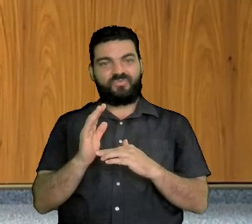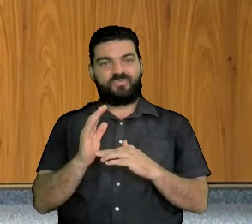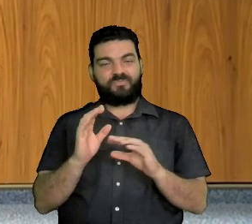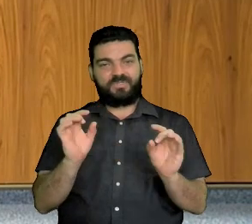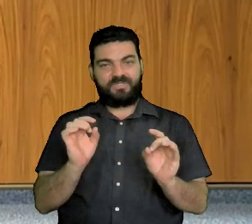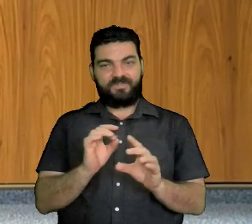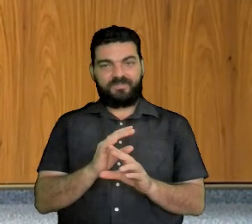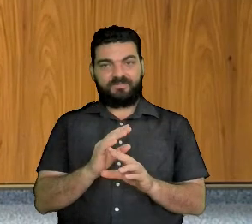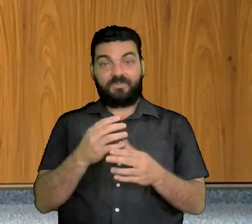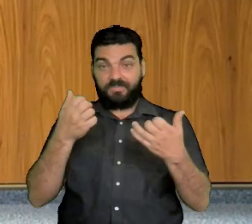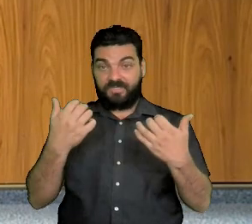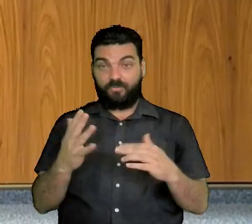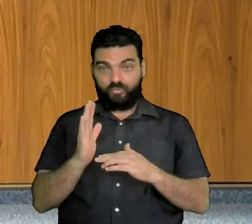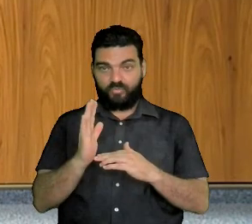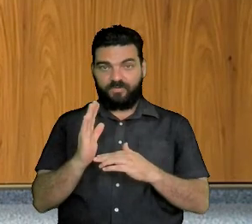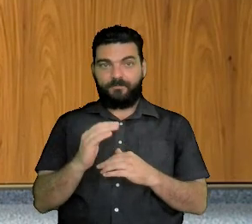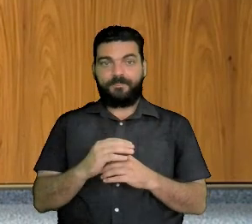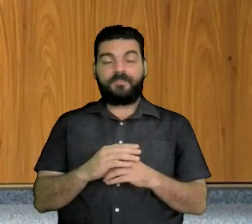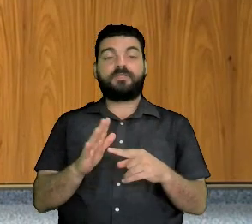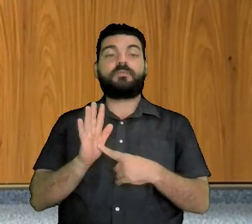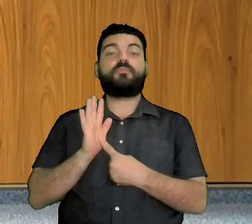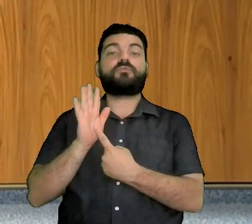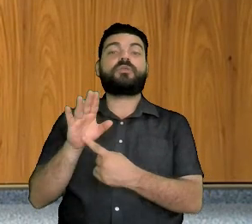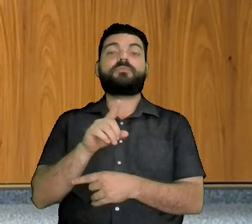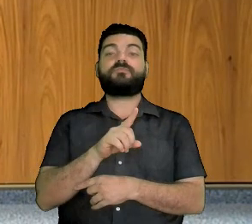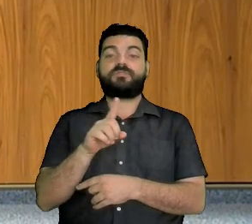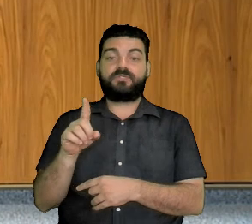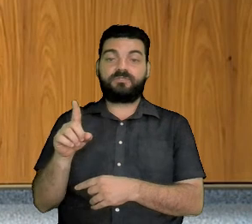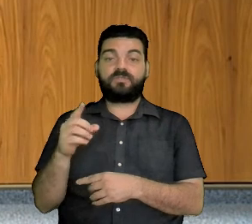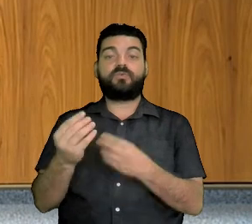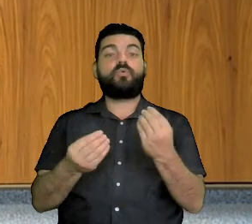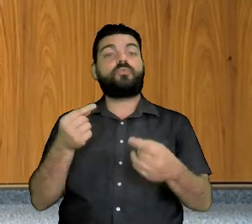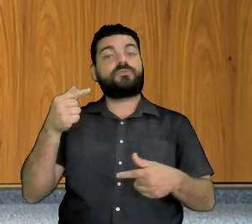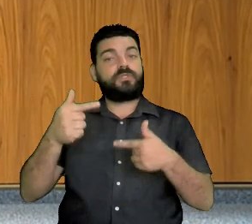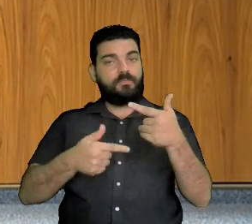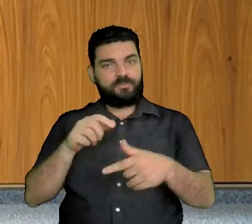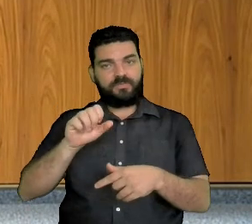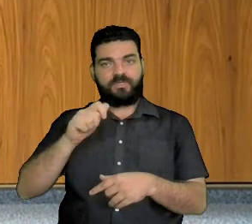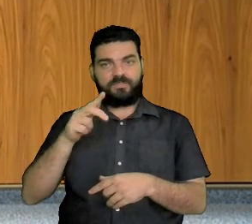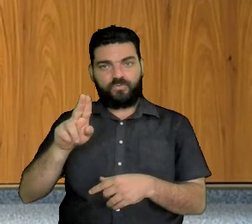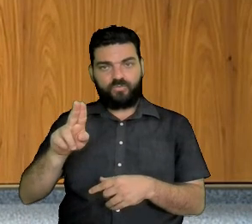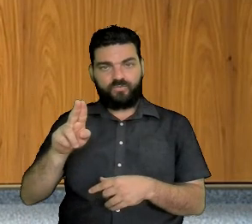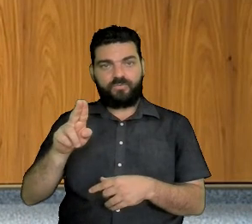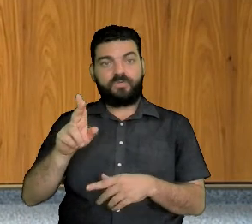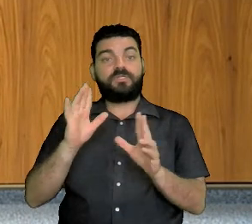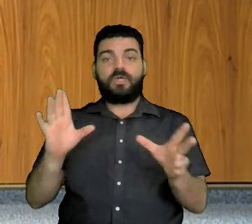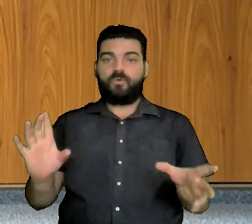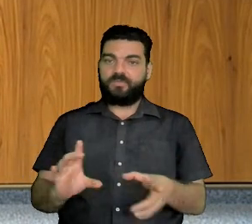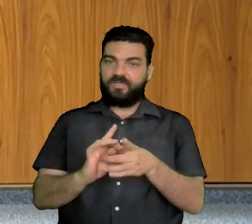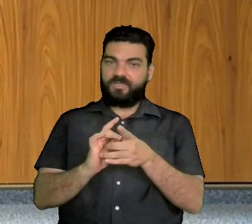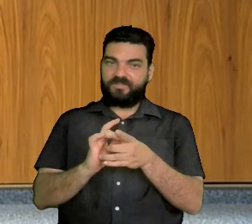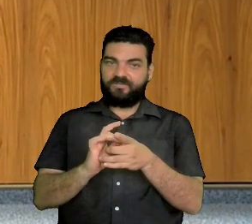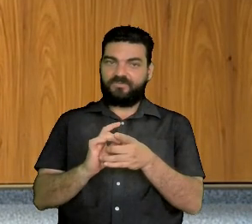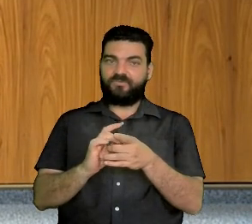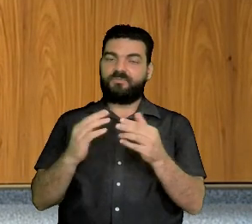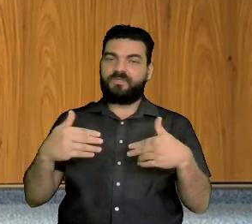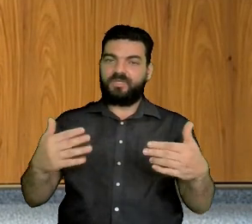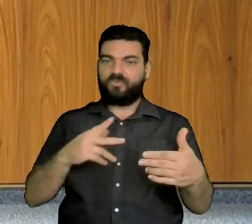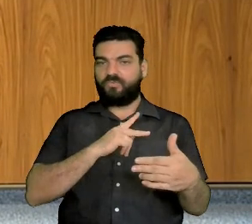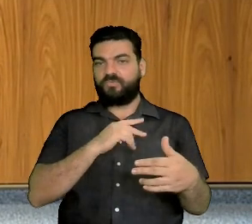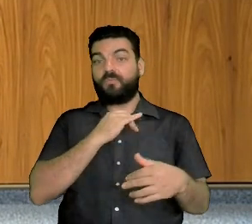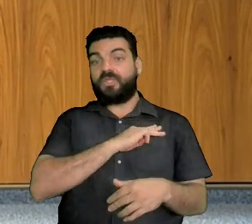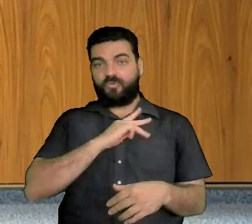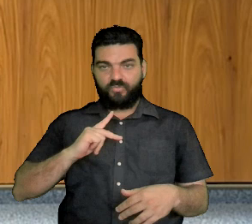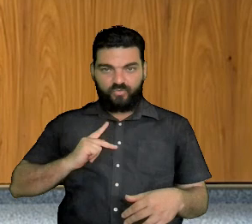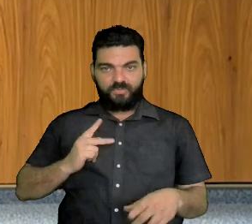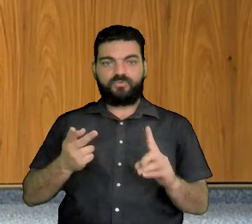manifestação, mostrar todas essas frentes que a AGU vem trabalhando, em parceria com o Ministério Público,